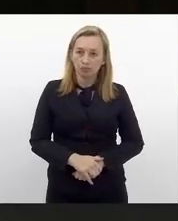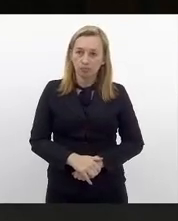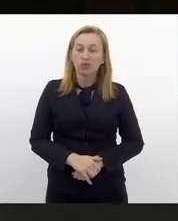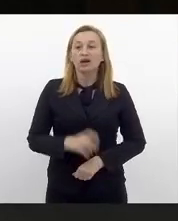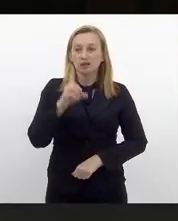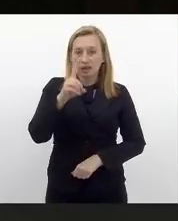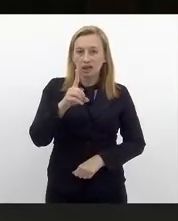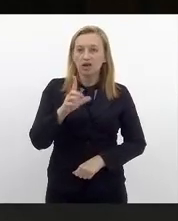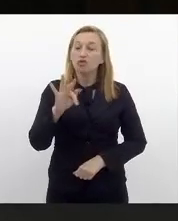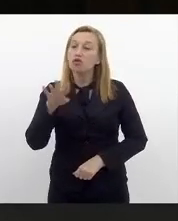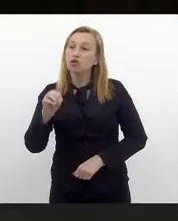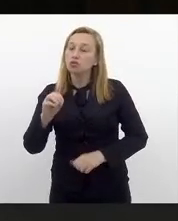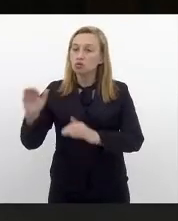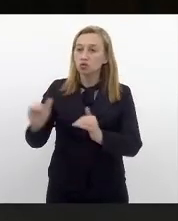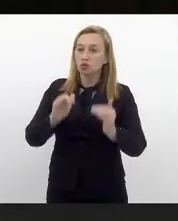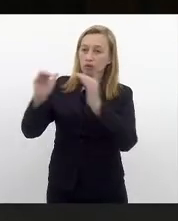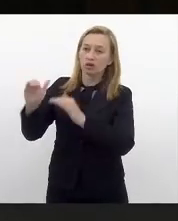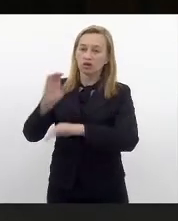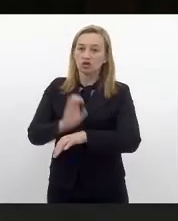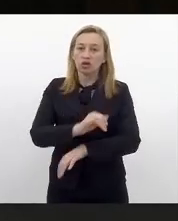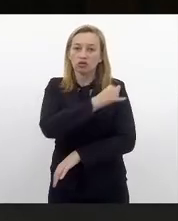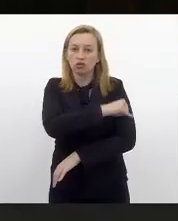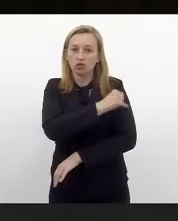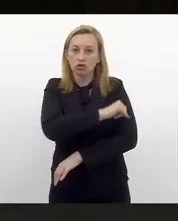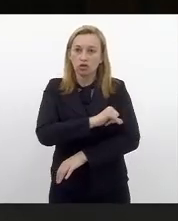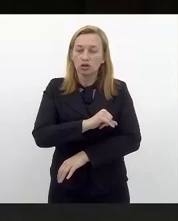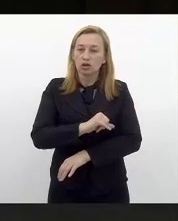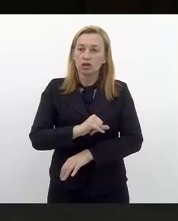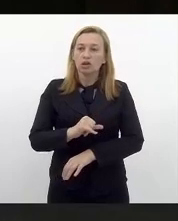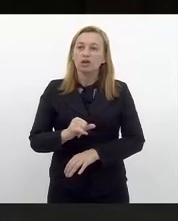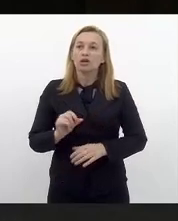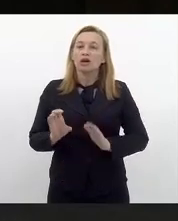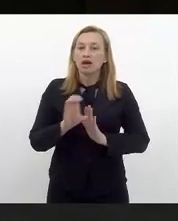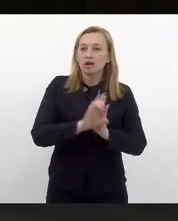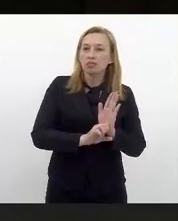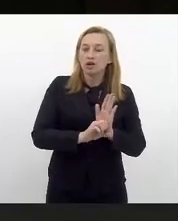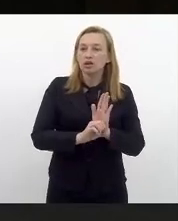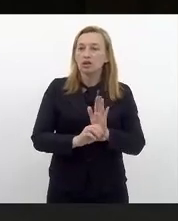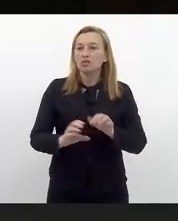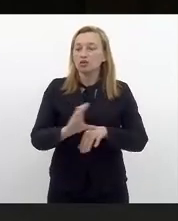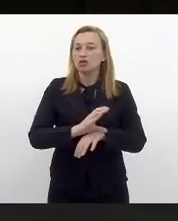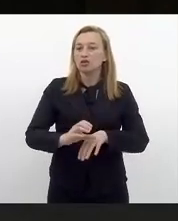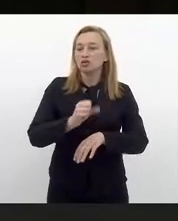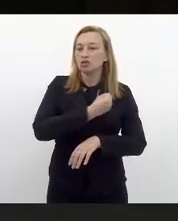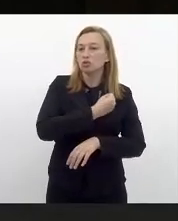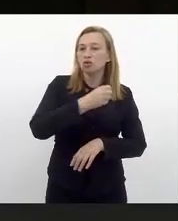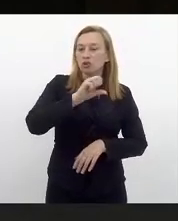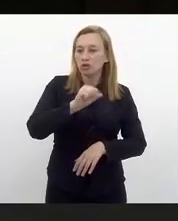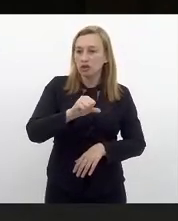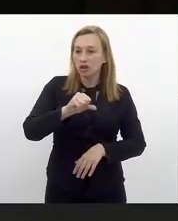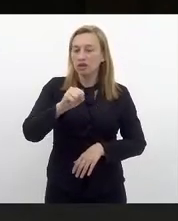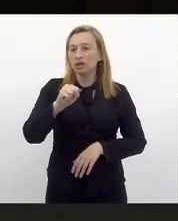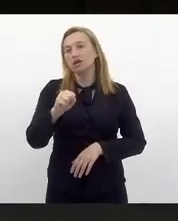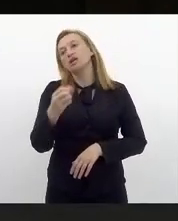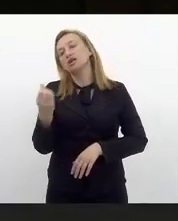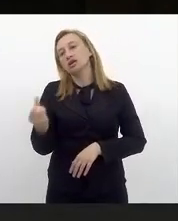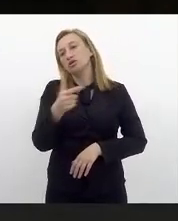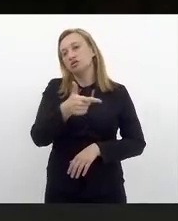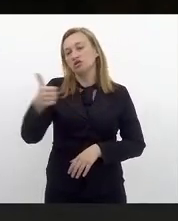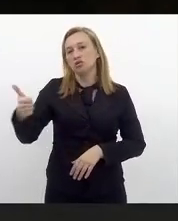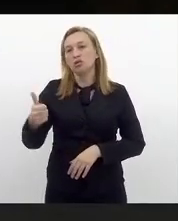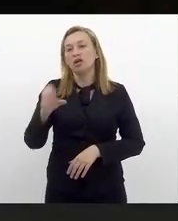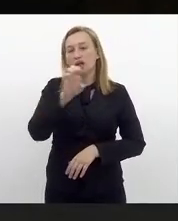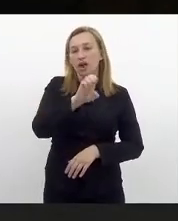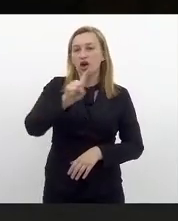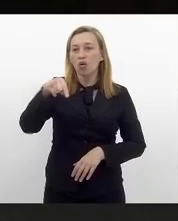bê fundo soberano do Estado do Rio de Janeiro instituído pela Emenda Constitucional nº 86 2021 é